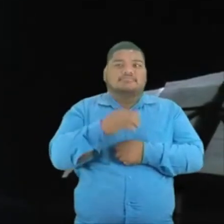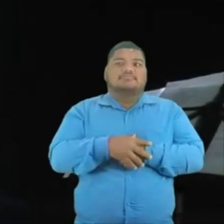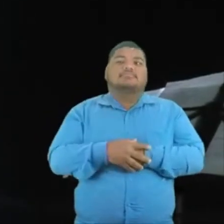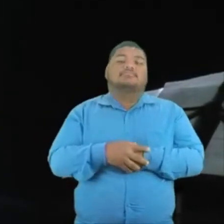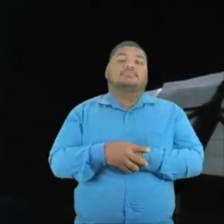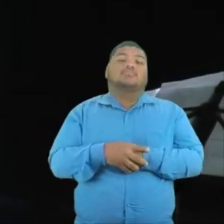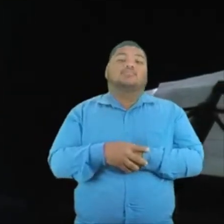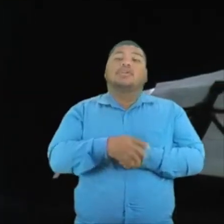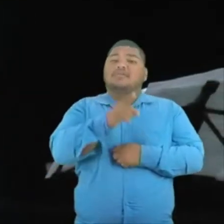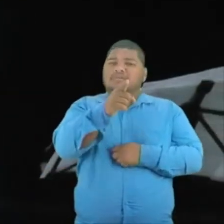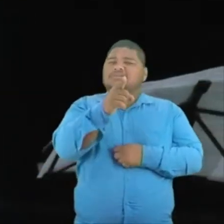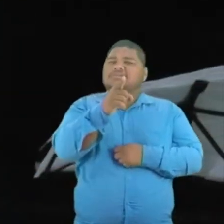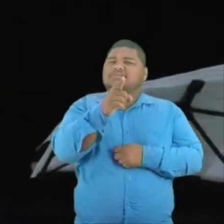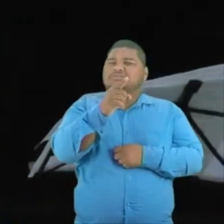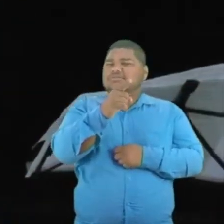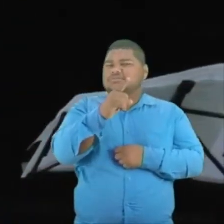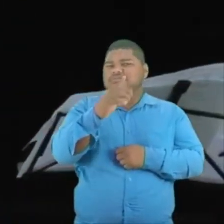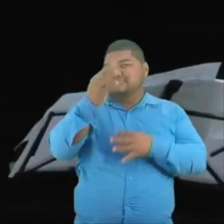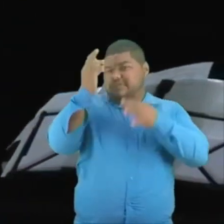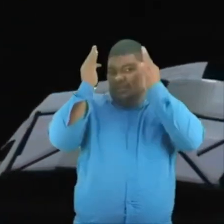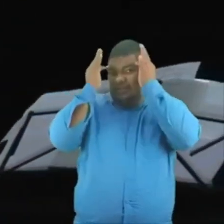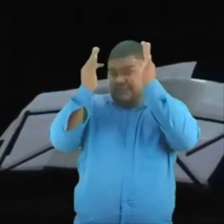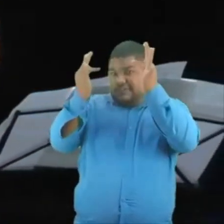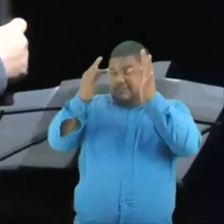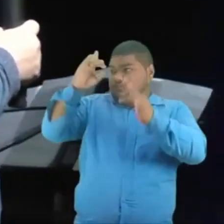você tem sido fiel a Deus?